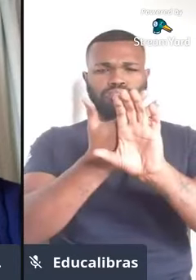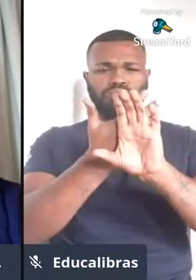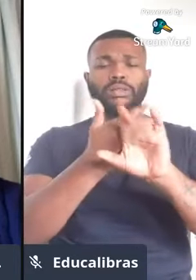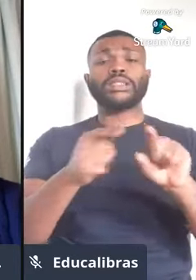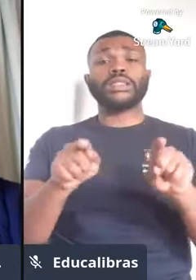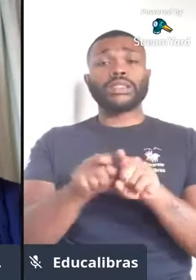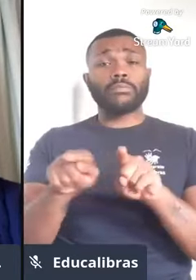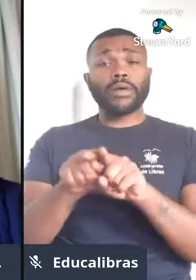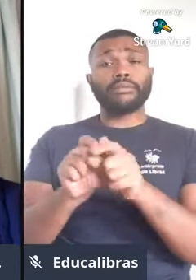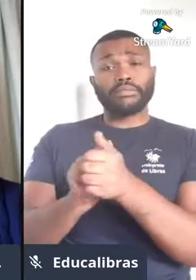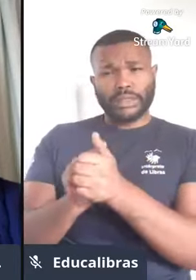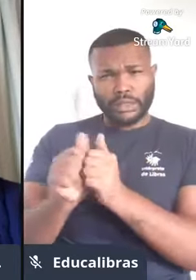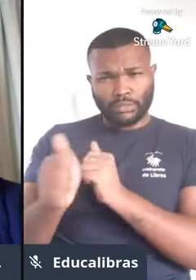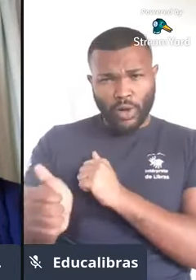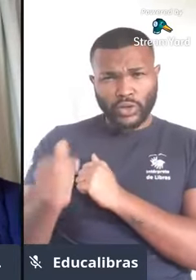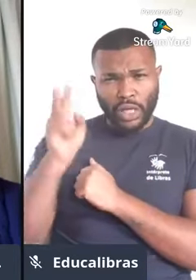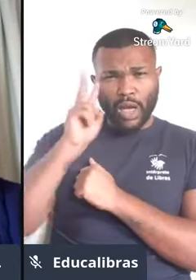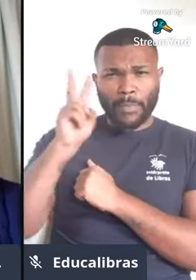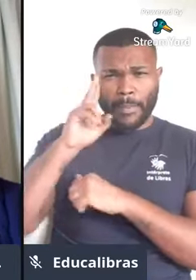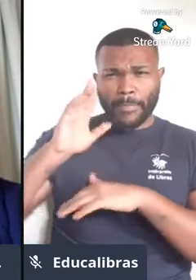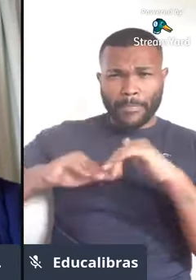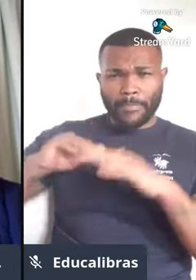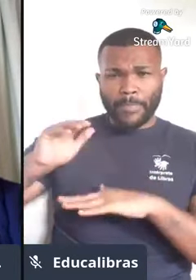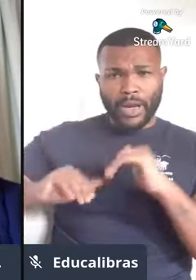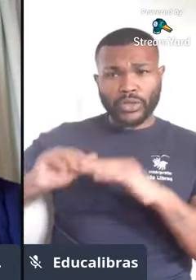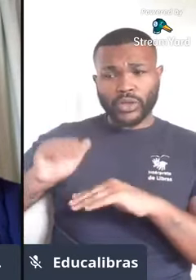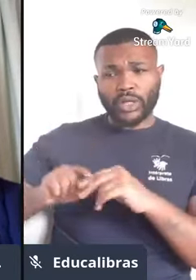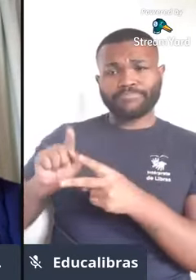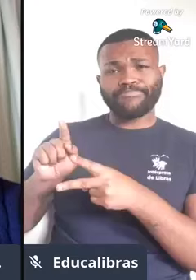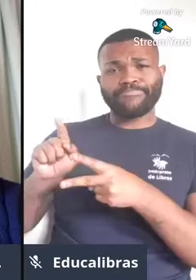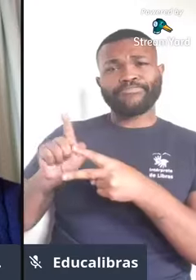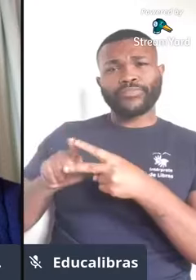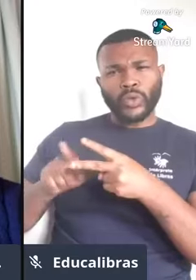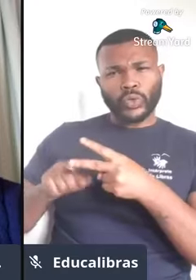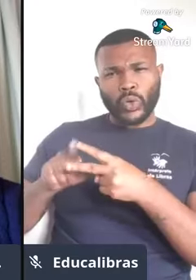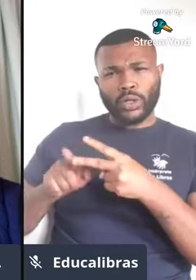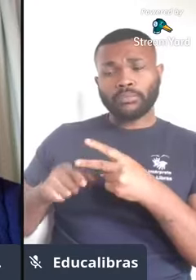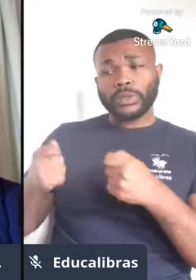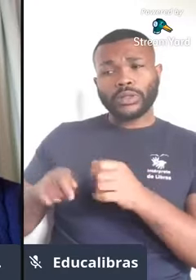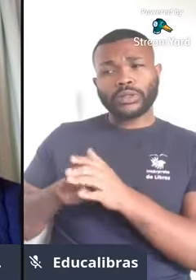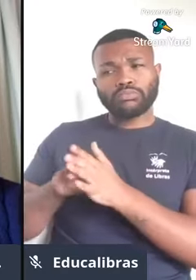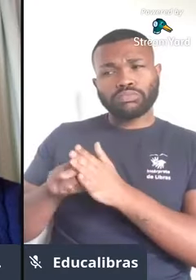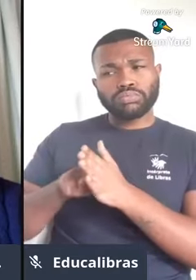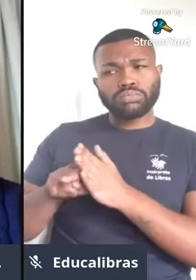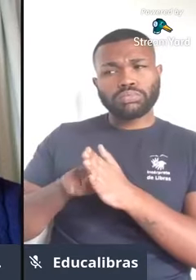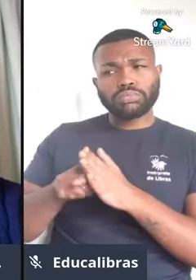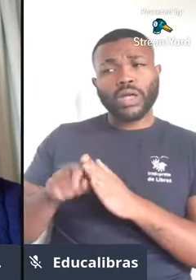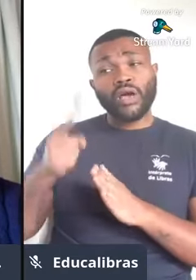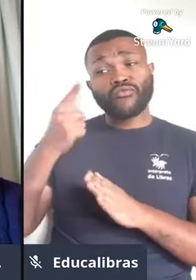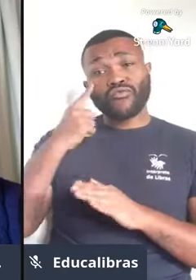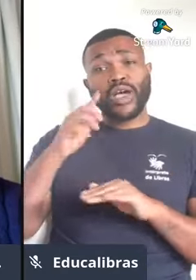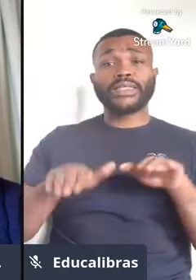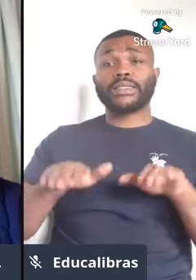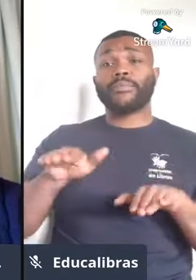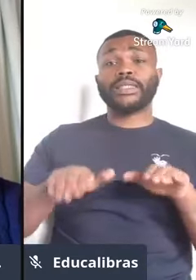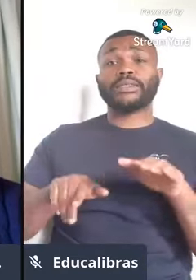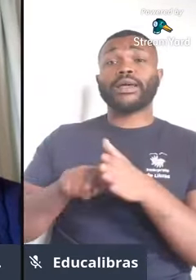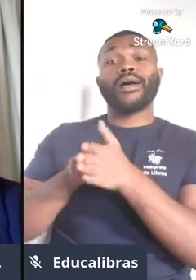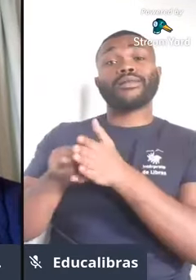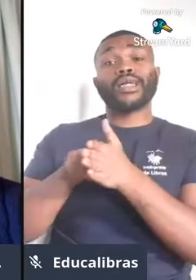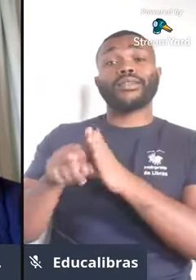desportiva, que são situações em que nós temos que analisar, muitas vezes vai depender da análise subjetiva de cada um,